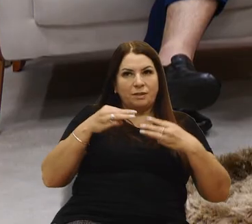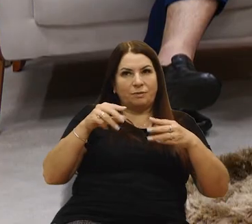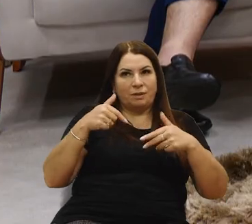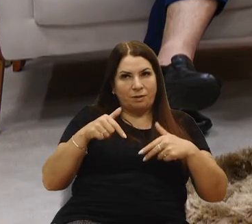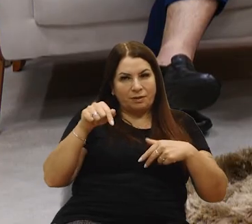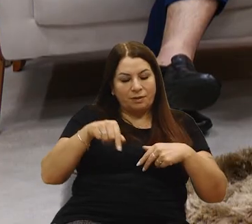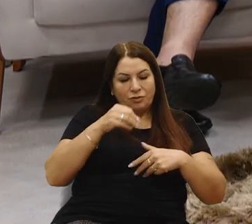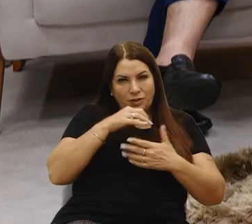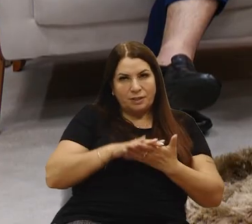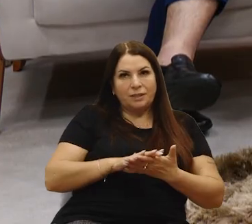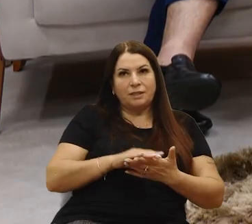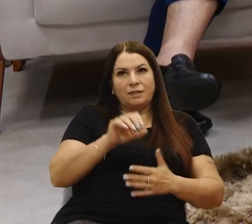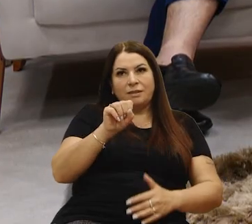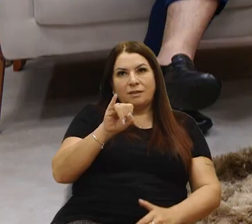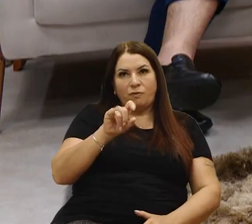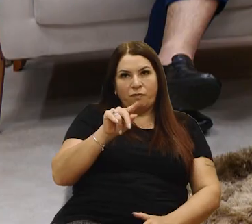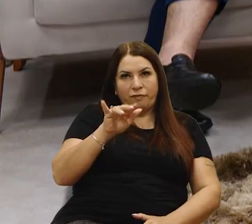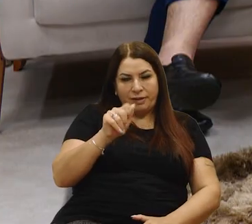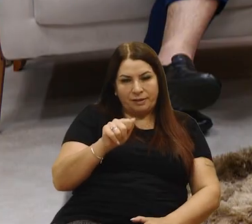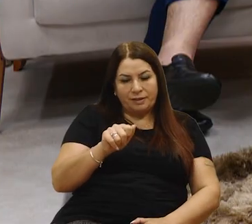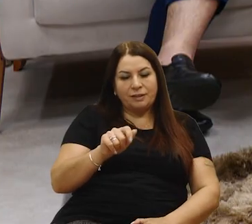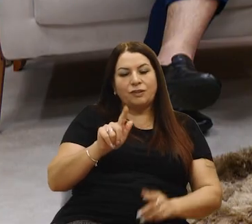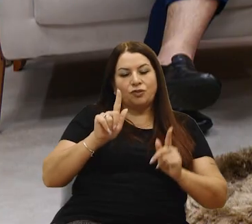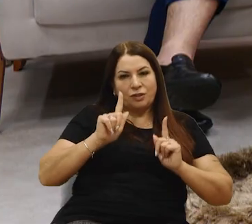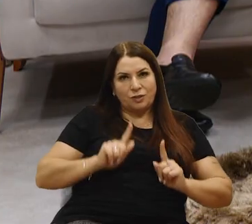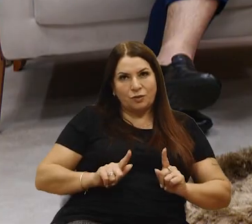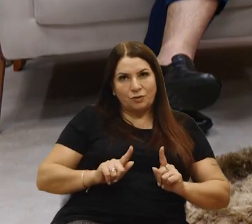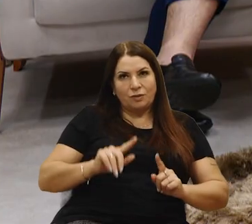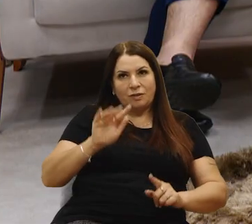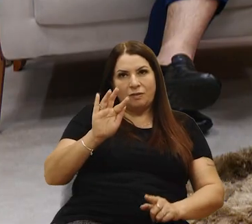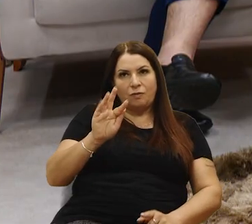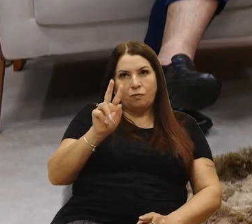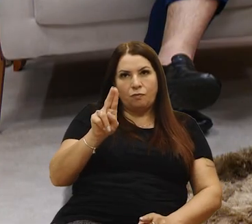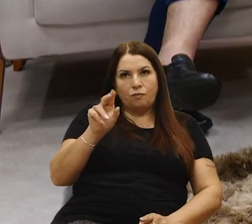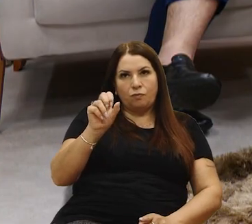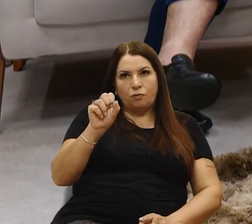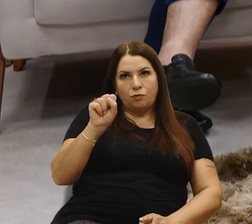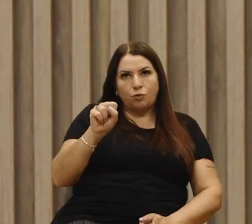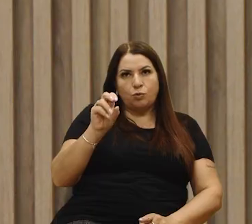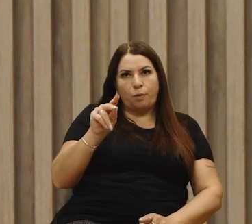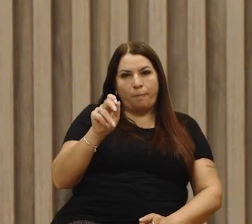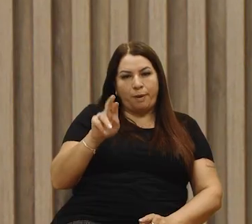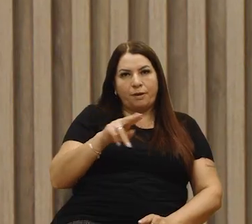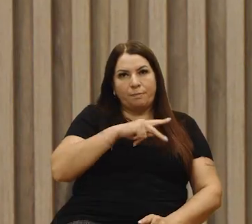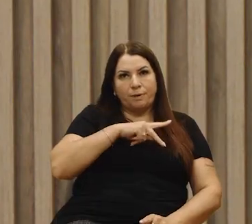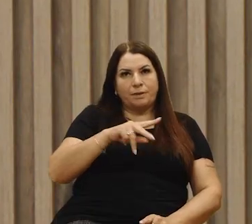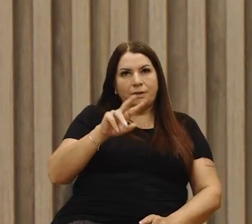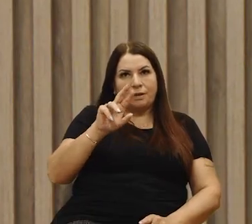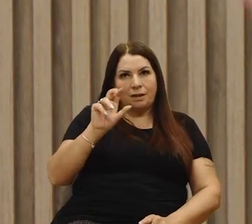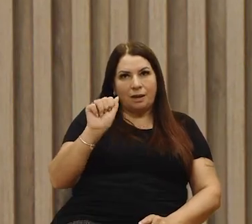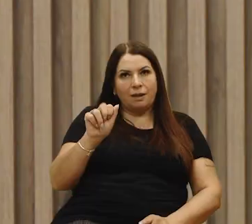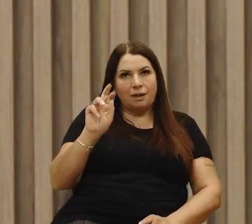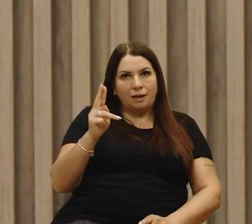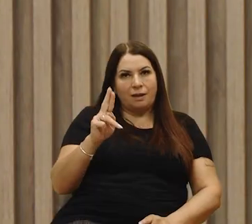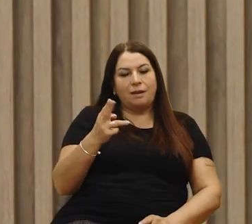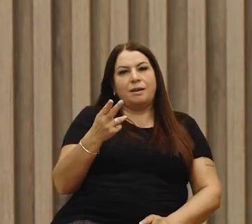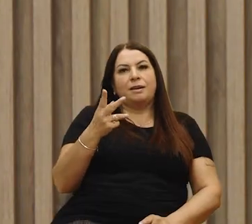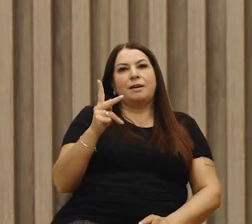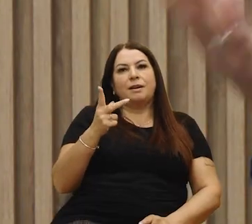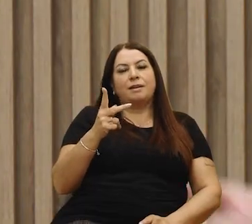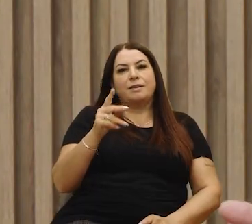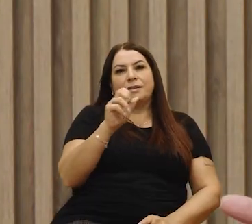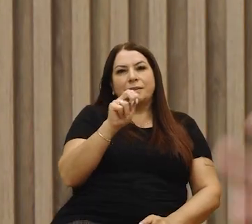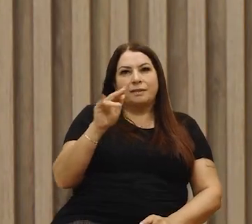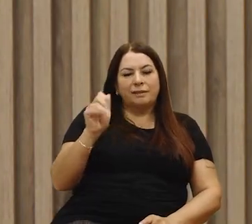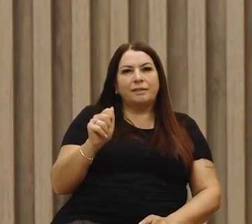aqui de Caxias, Silvana Siqueira, gestora na Fusopar e também presidente da RH Serrana, Gilmar Marcílio,